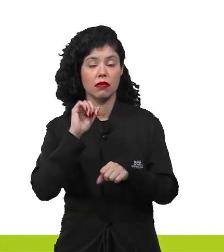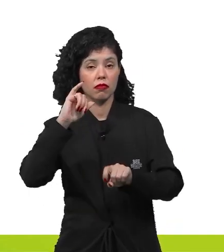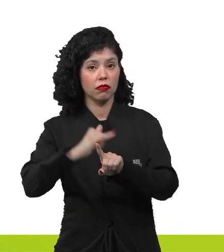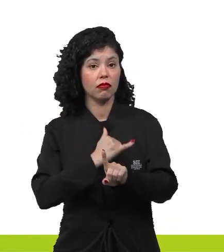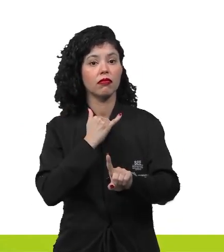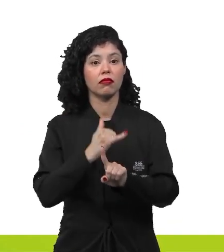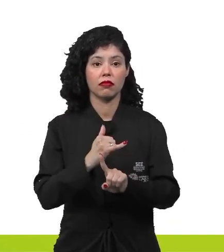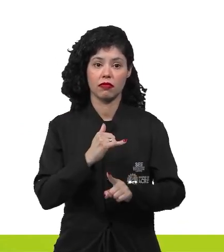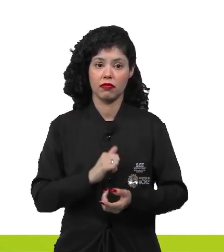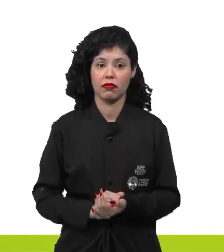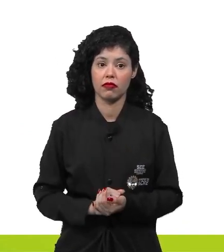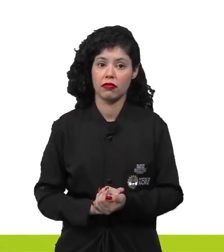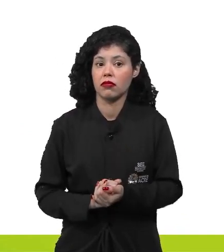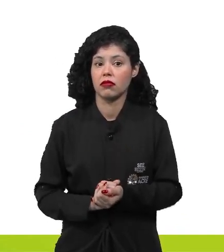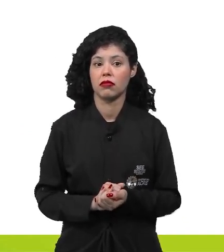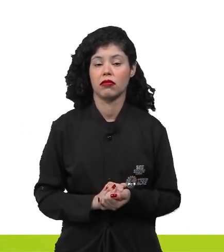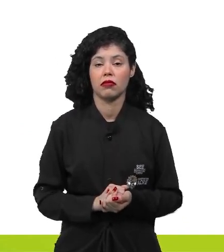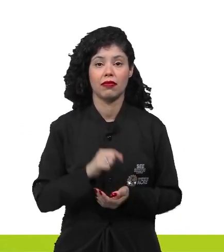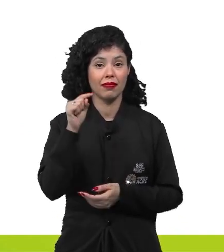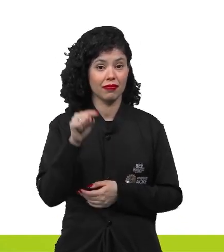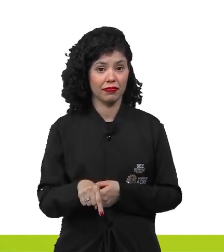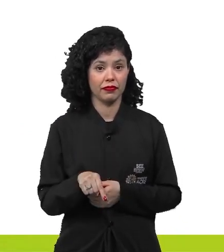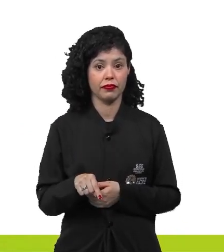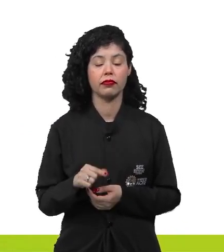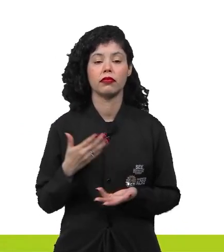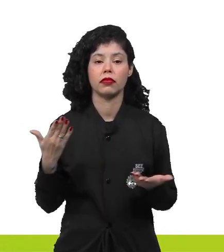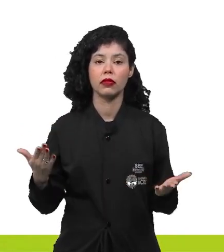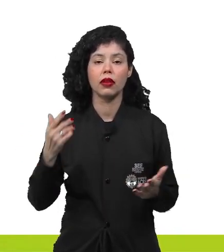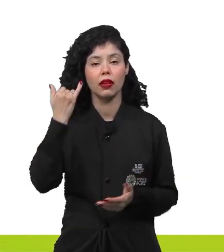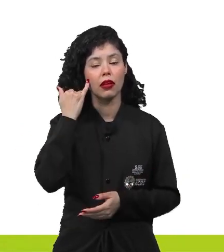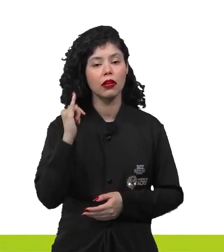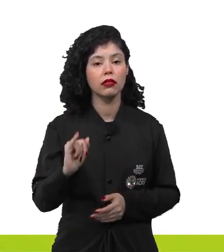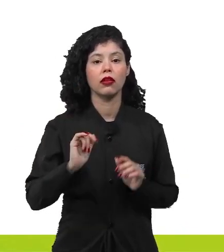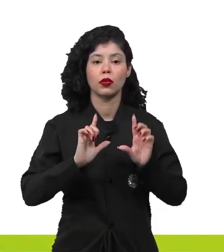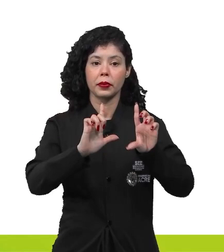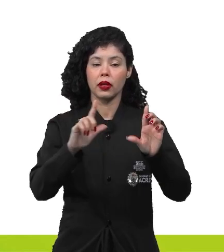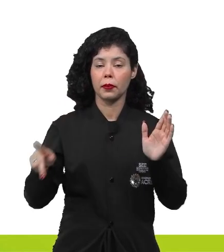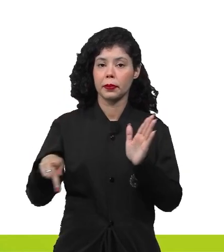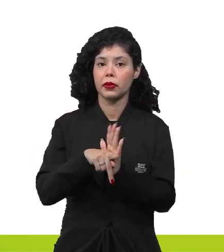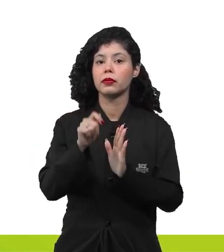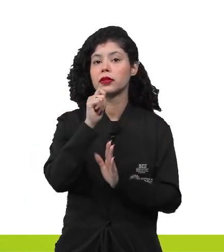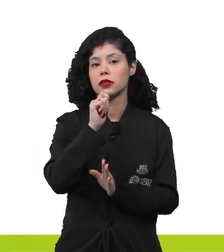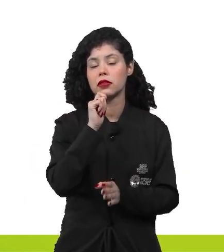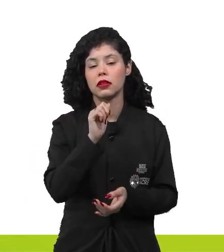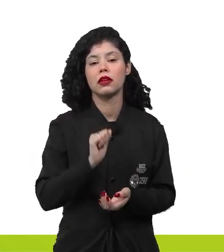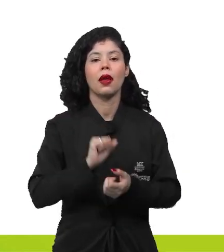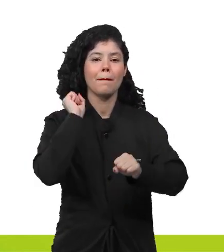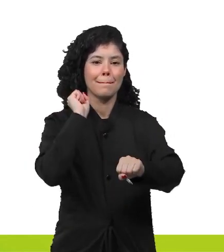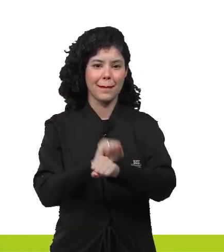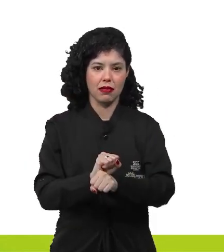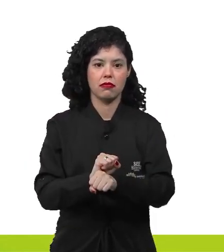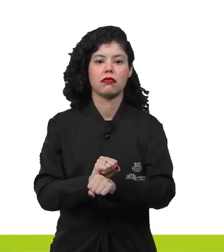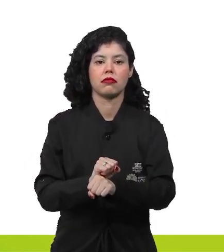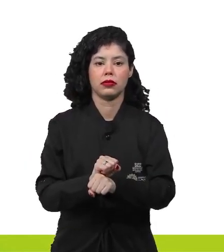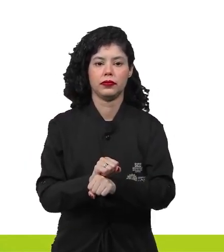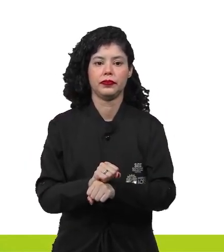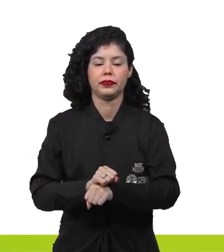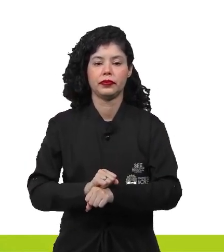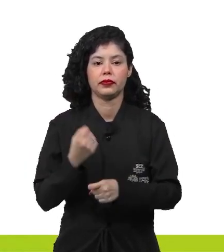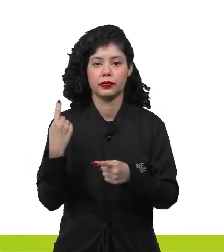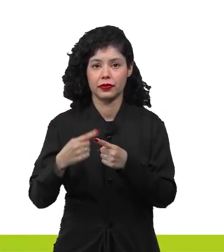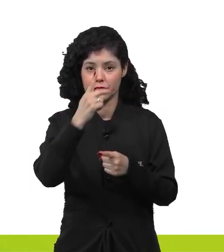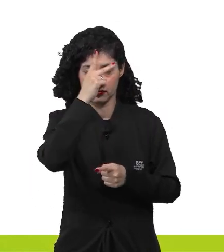O bullying para aqui. Então, essa ideia da placa é exatamente a questão de parar, né? No caso, pessoas